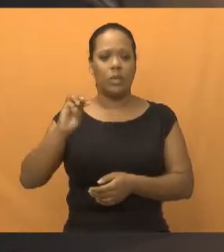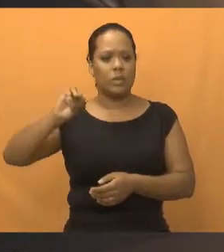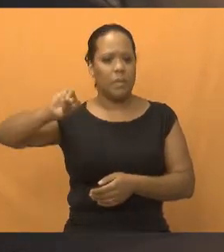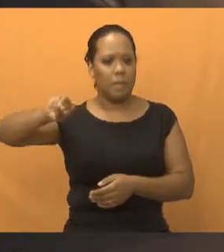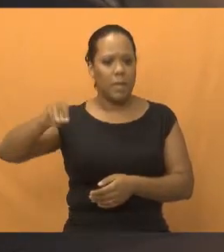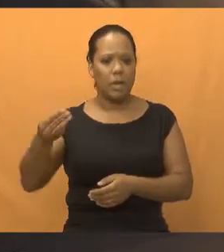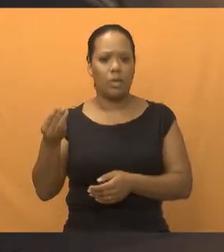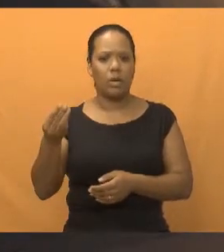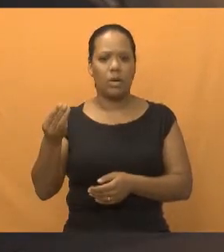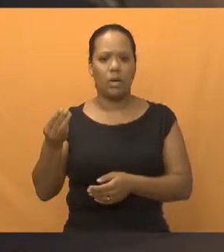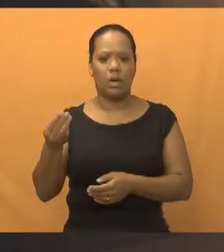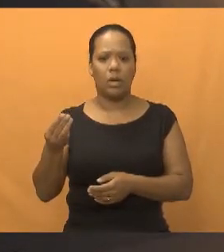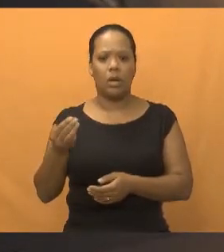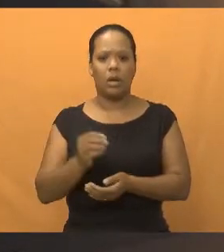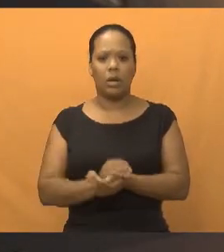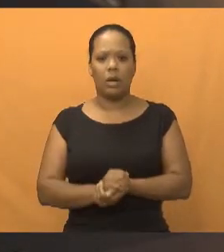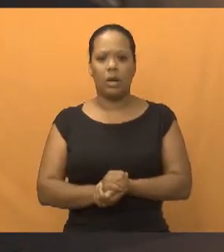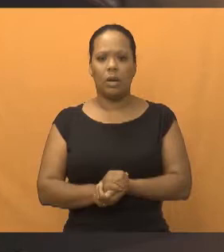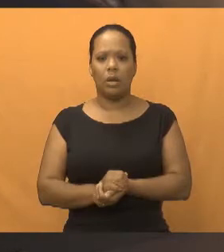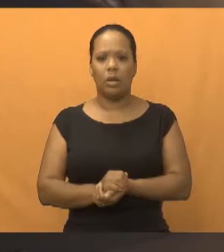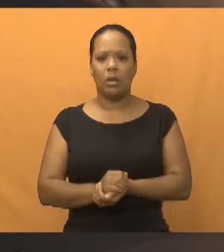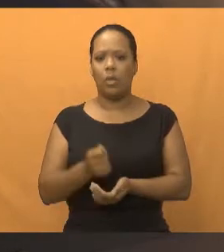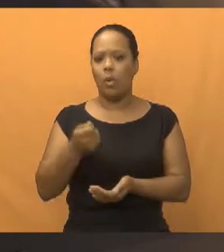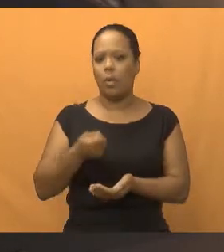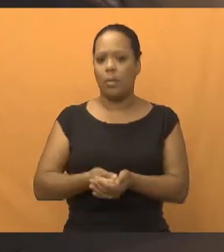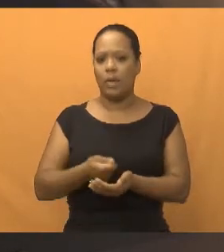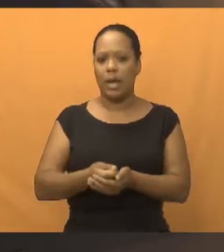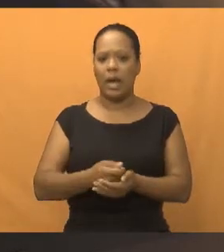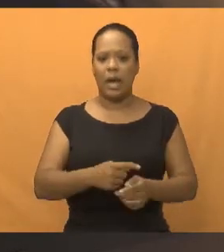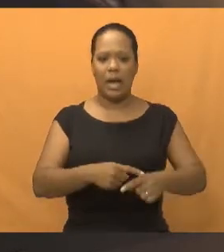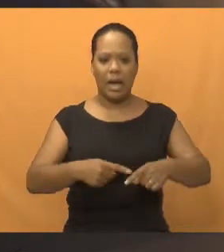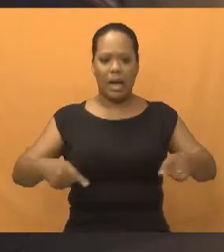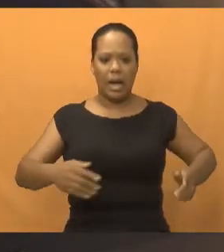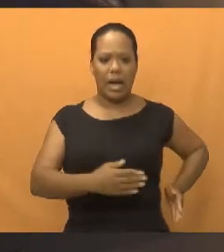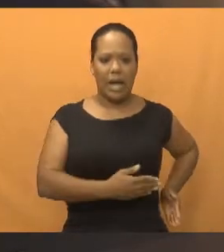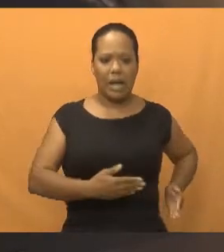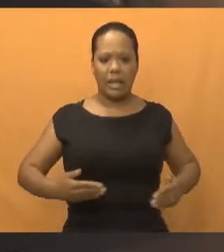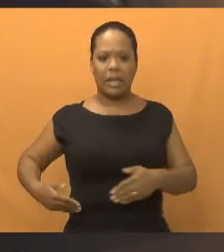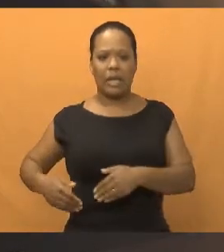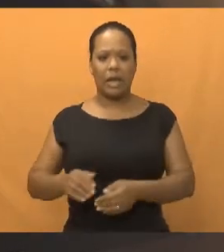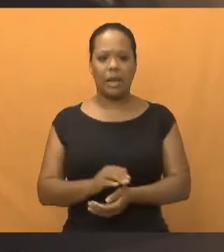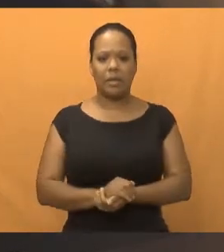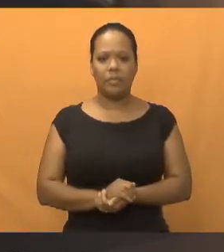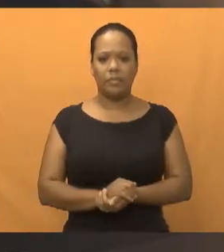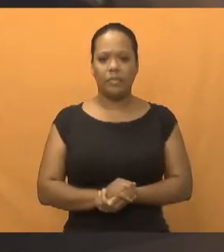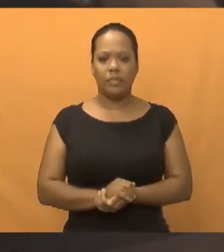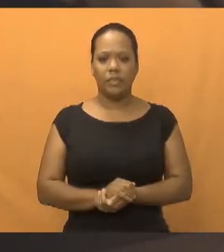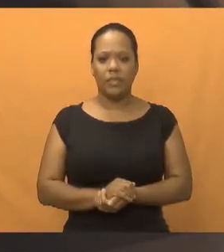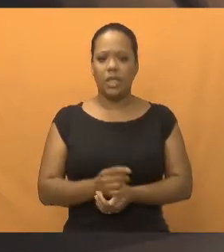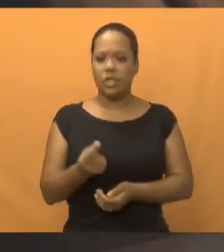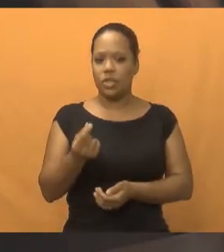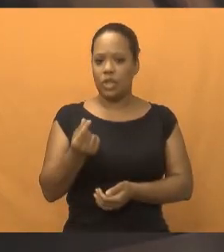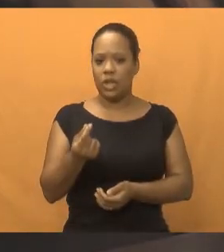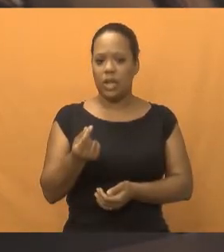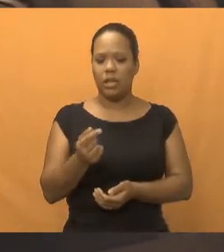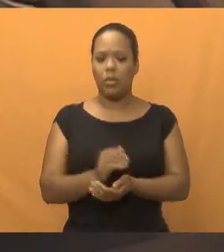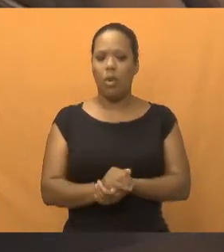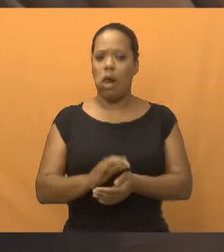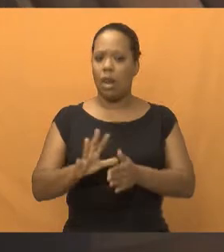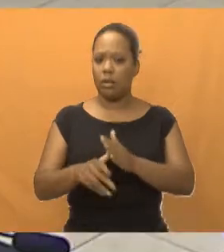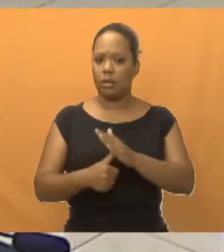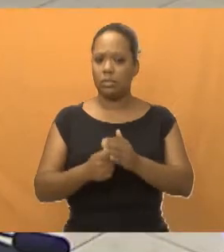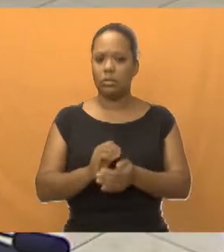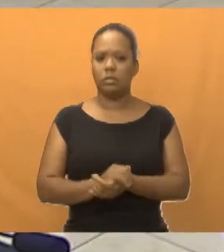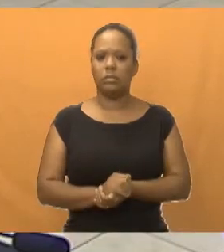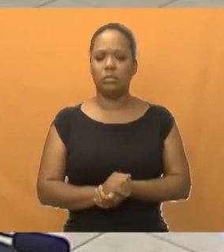na compra de catracas, que foi agora alvo do Ministério Público de desvio de dinheiro público. Então, para vocês verem,